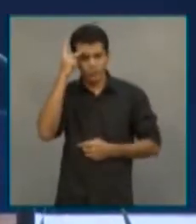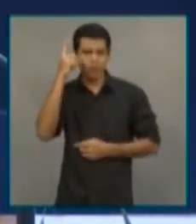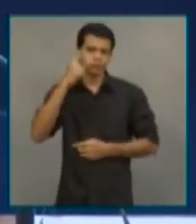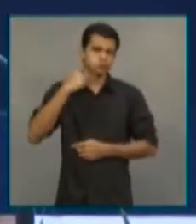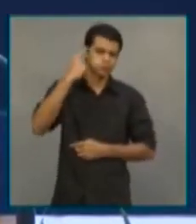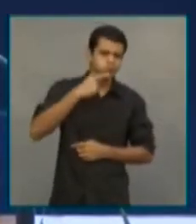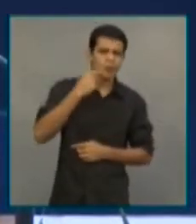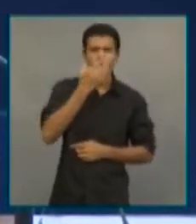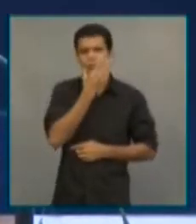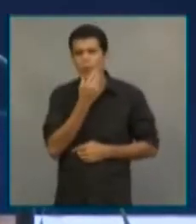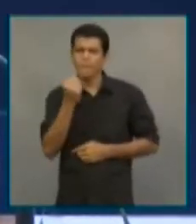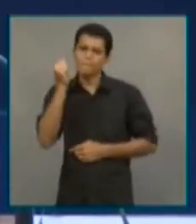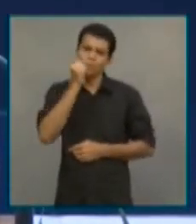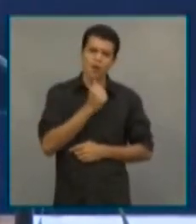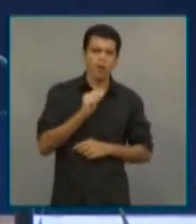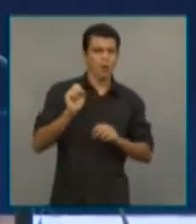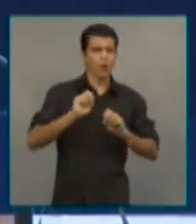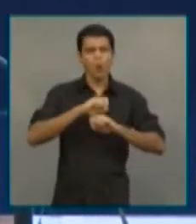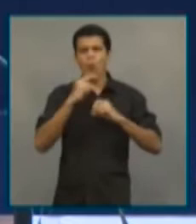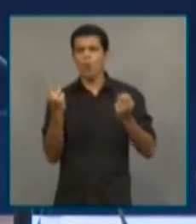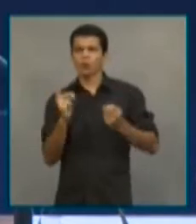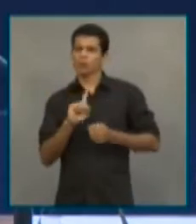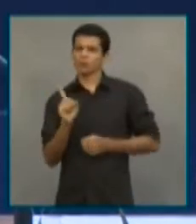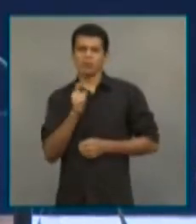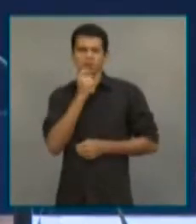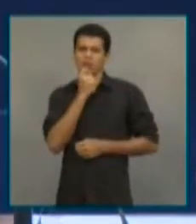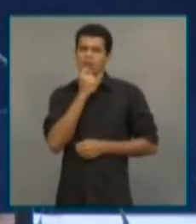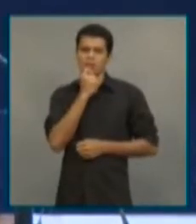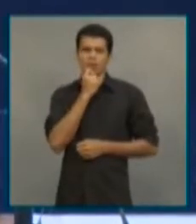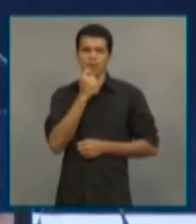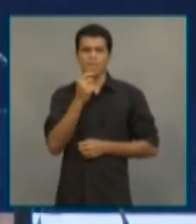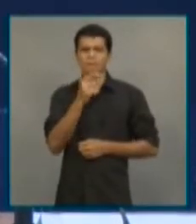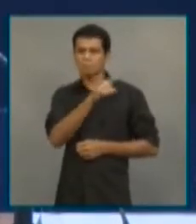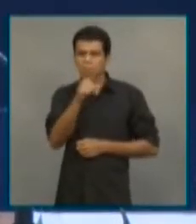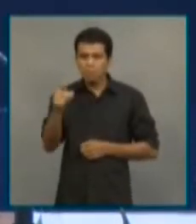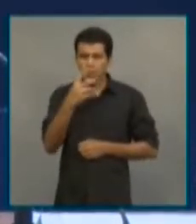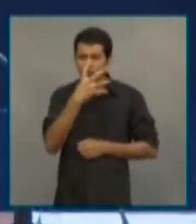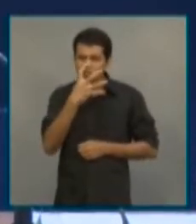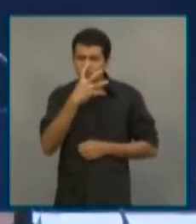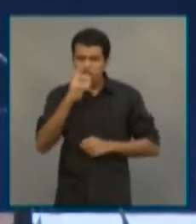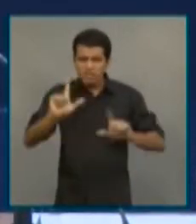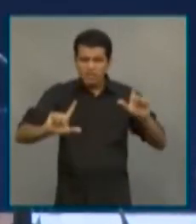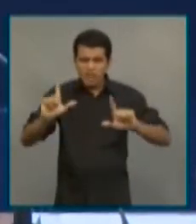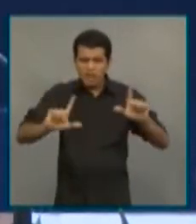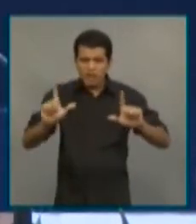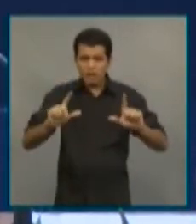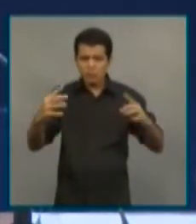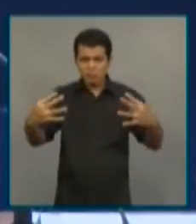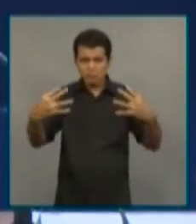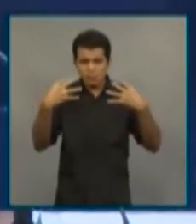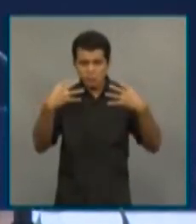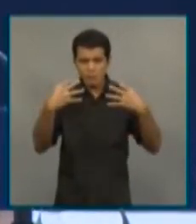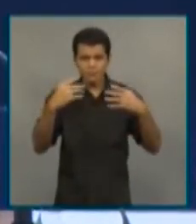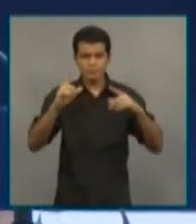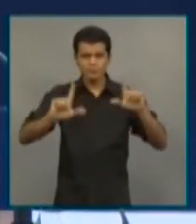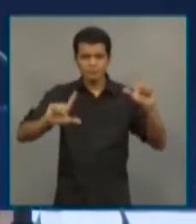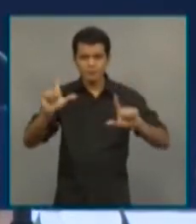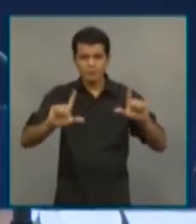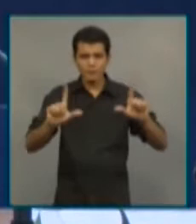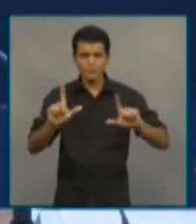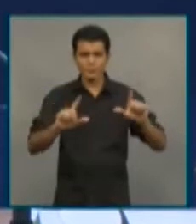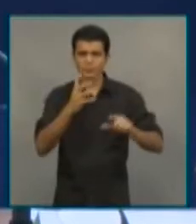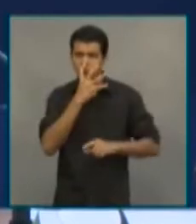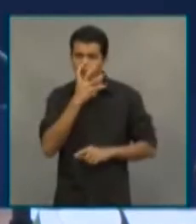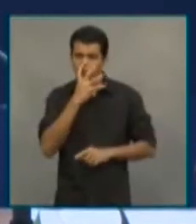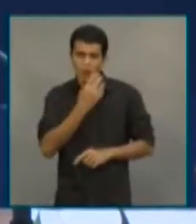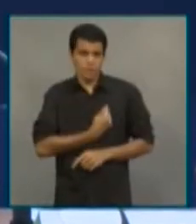que tiveram a oportunidade de presencialmente aqui estarem ou assistirem ao